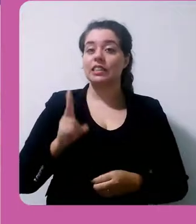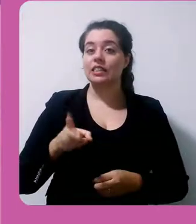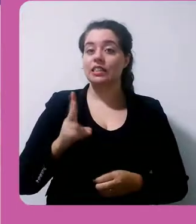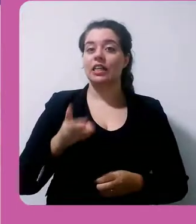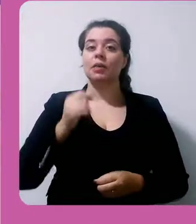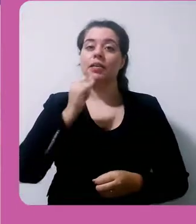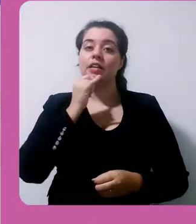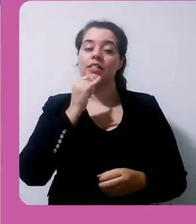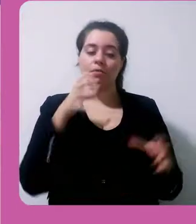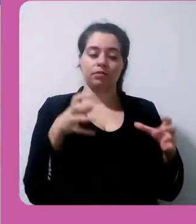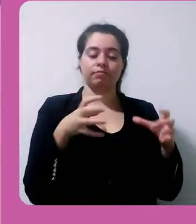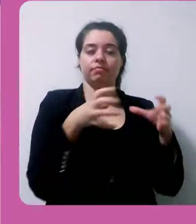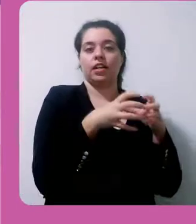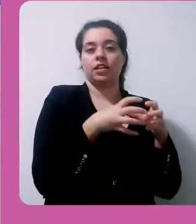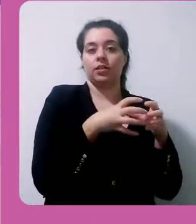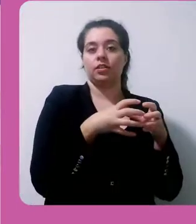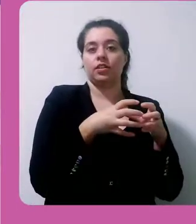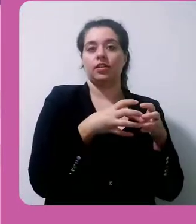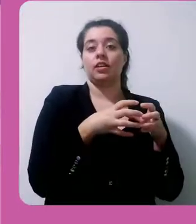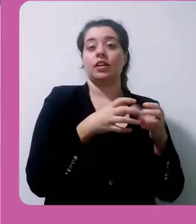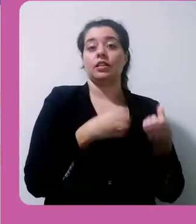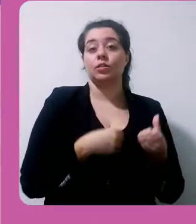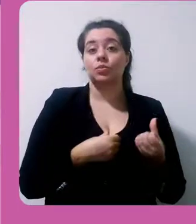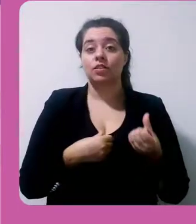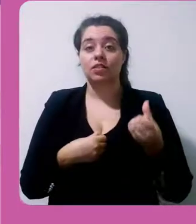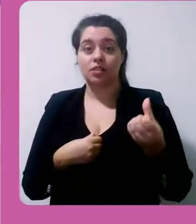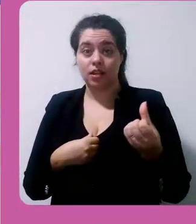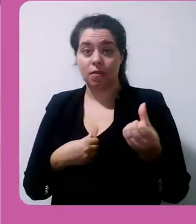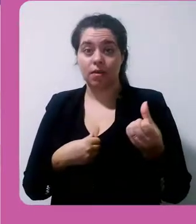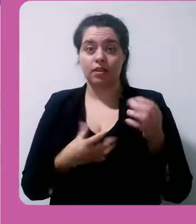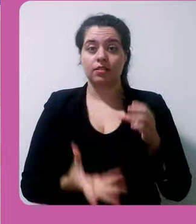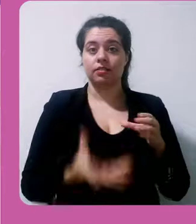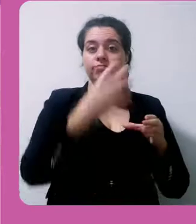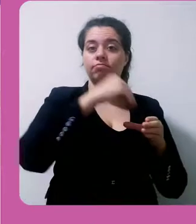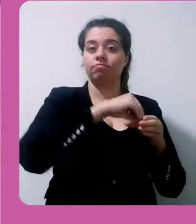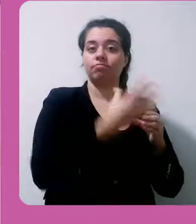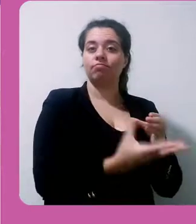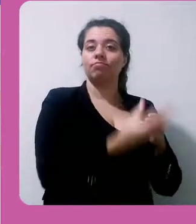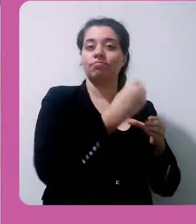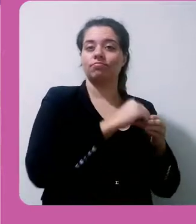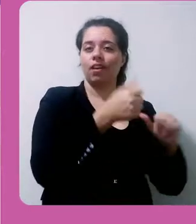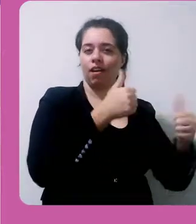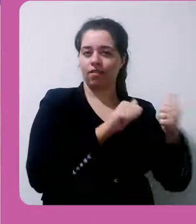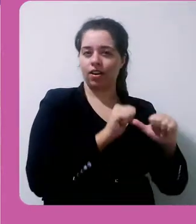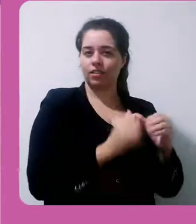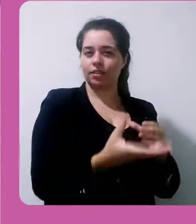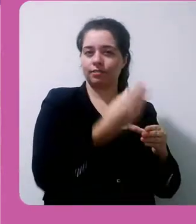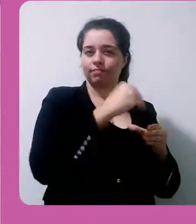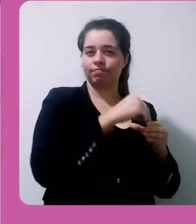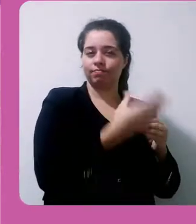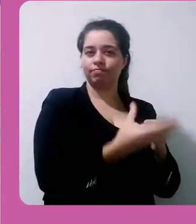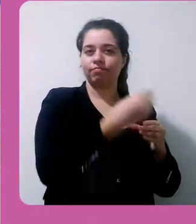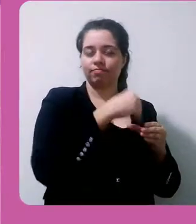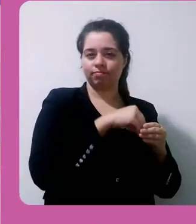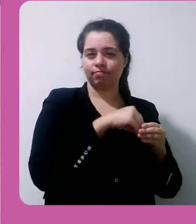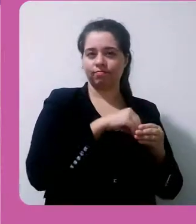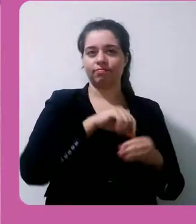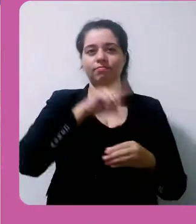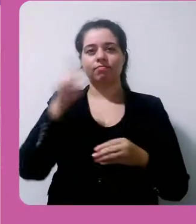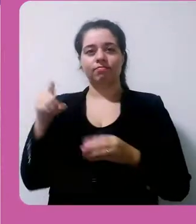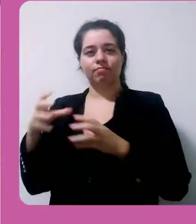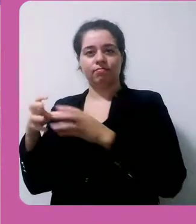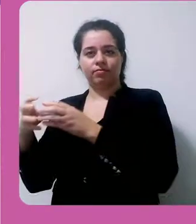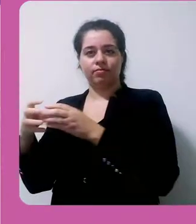crio uma categoria. O que é uma categoria? Categoria é uma forma de agrupar mais de uma